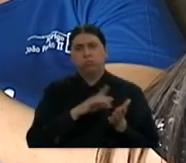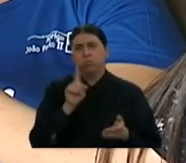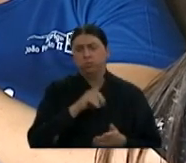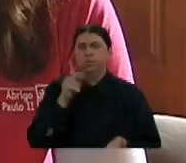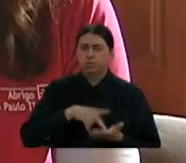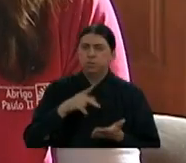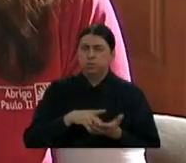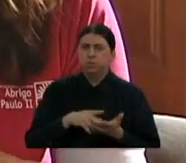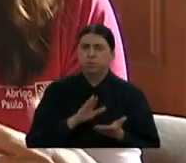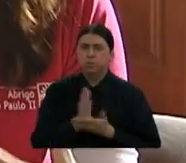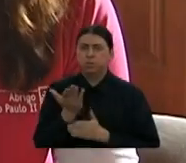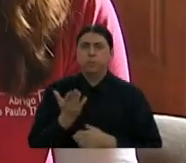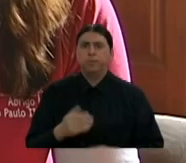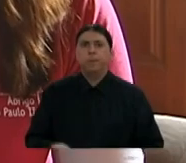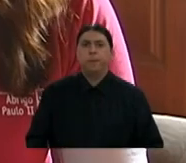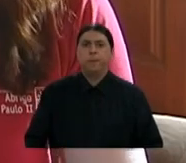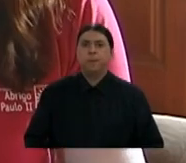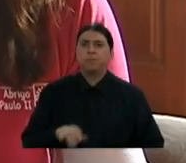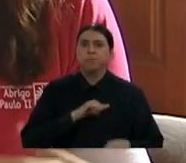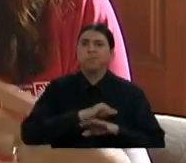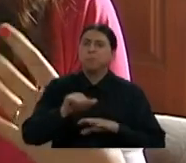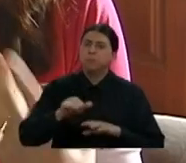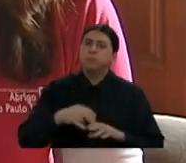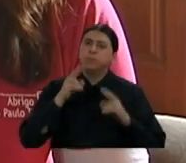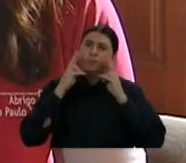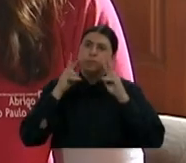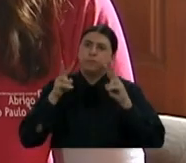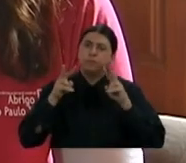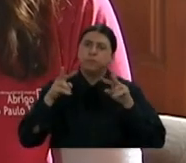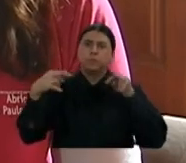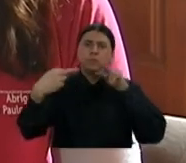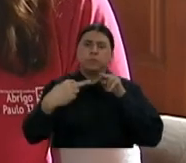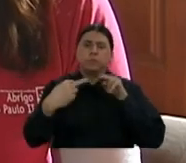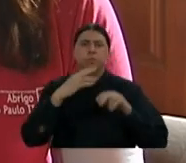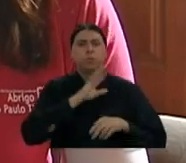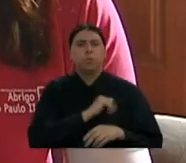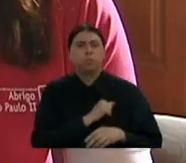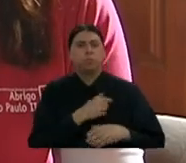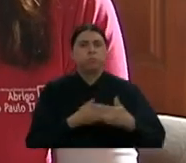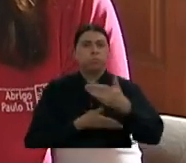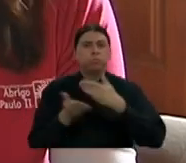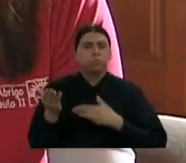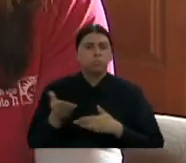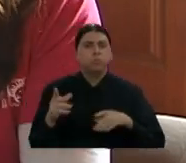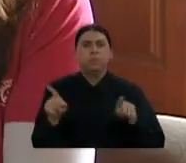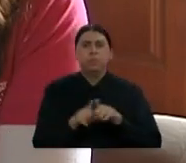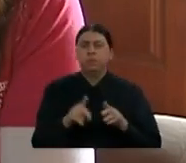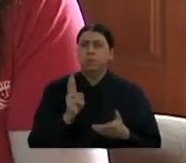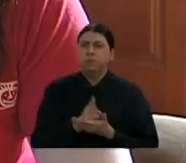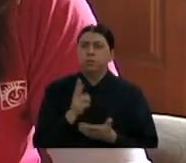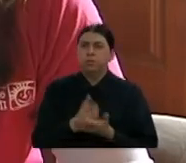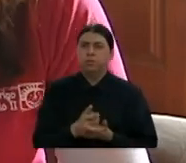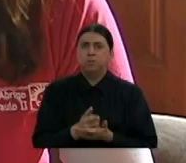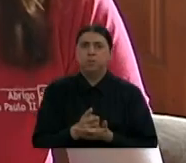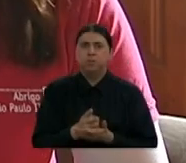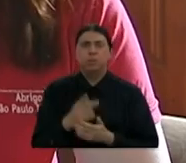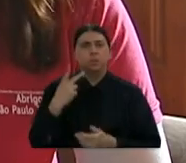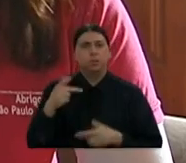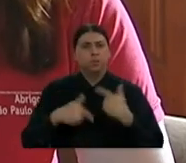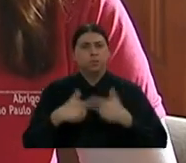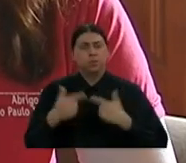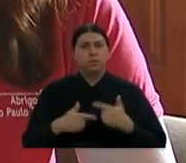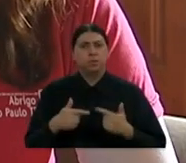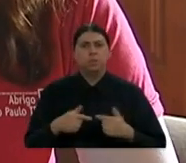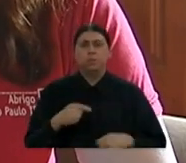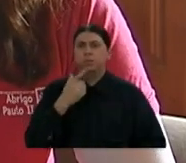seu verdadeiro eles conseguem ter esse olhar de afeto se essa continuidade de ganhos assim do trabalho